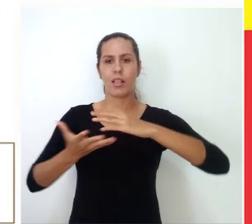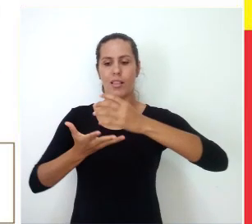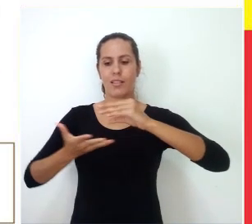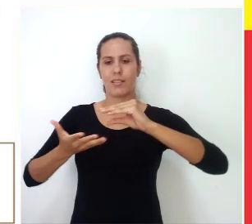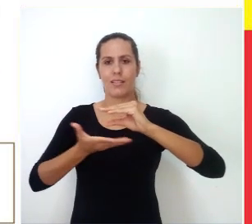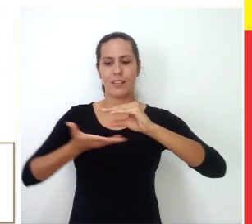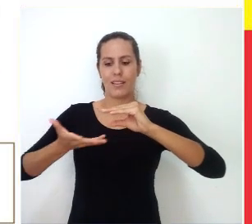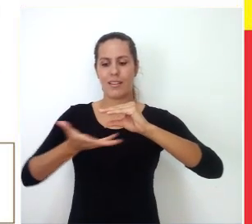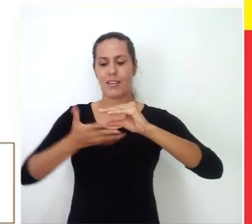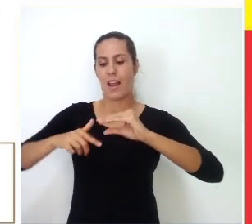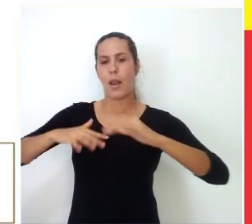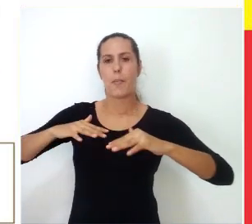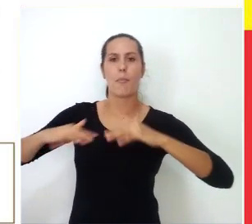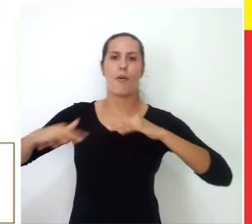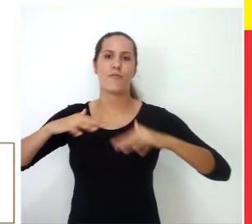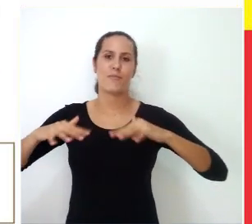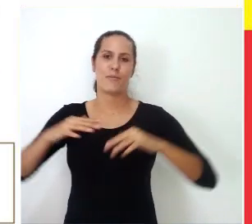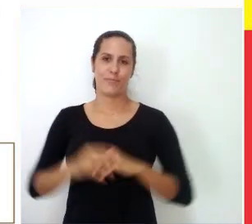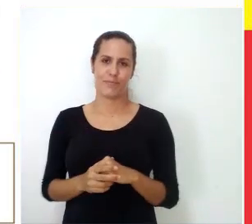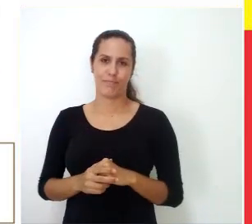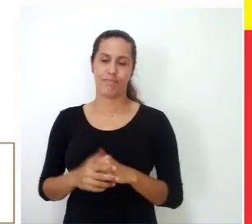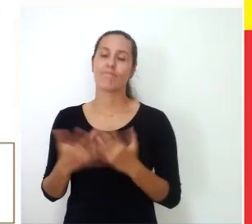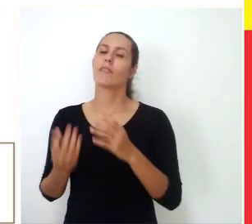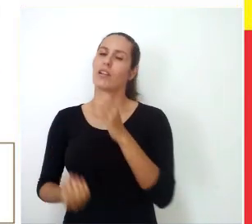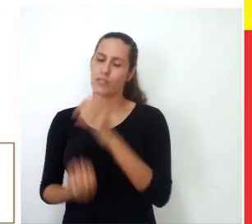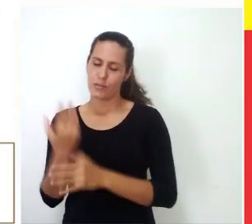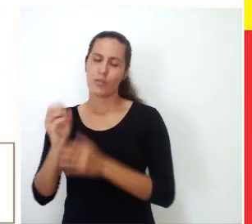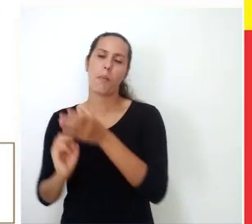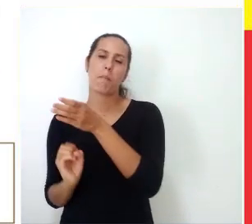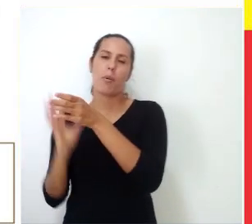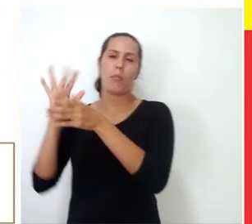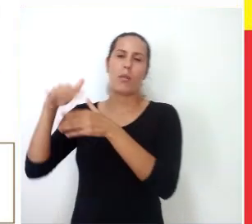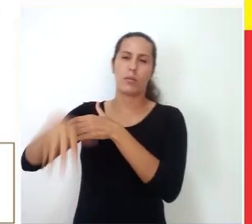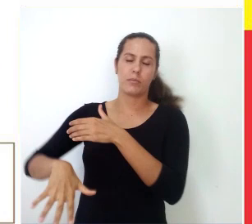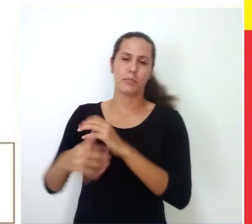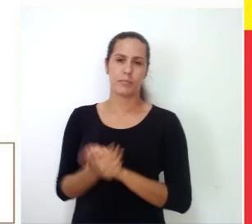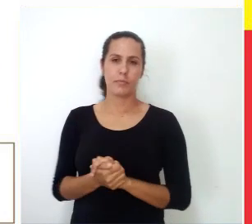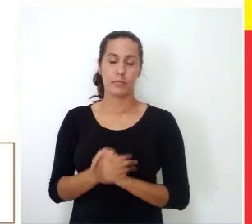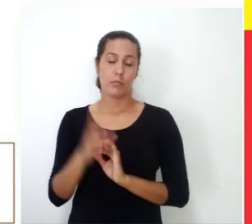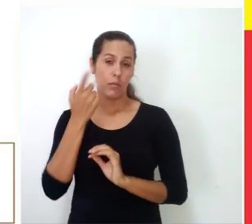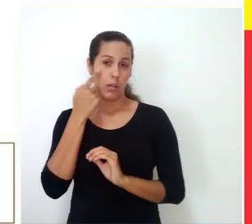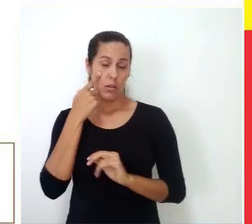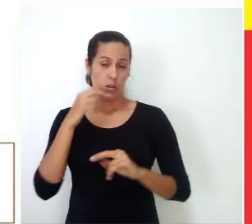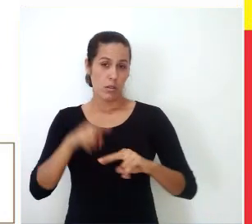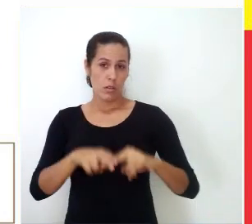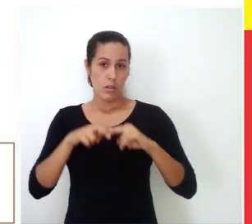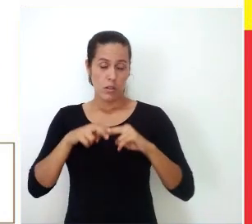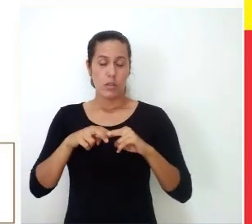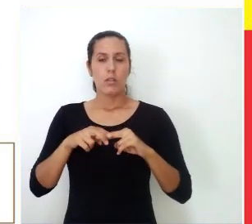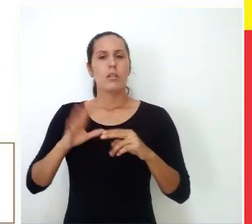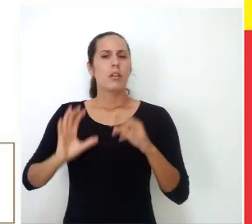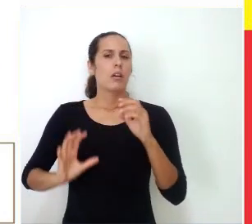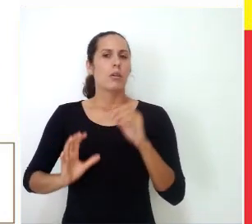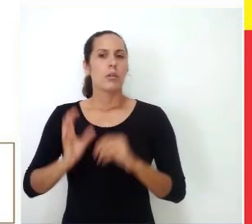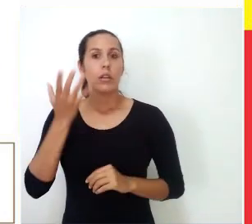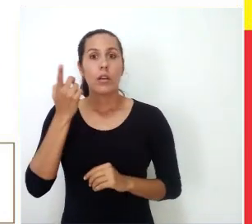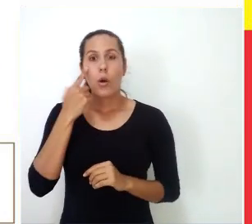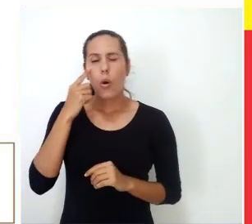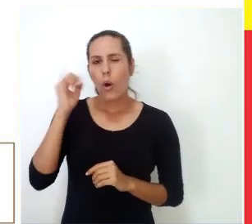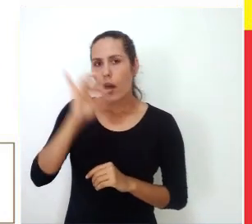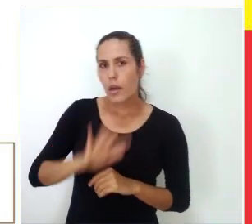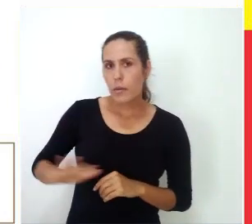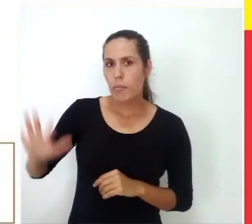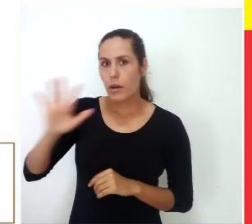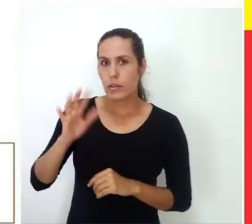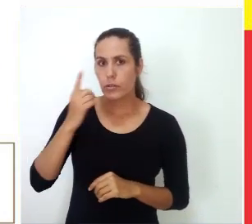Uma imagem interessante que Dantas está passando para vocês seria essa. Vê só. À medida